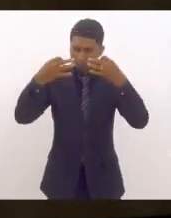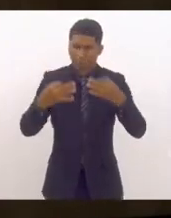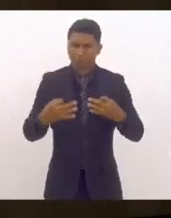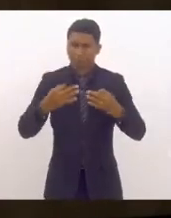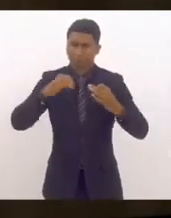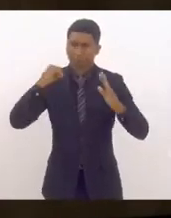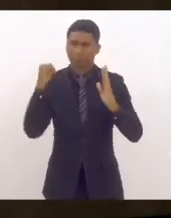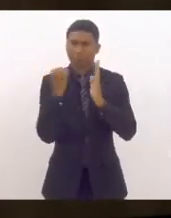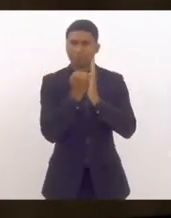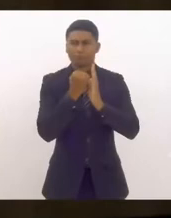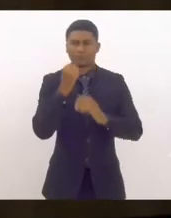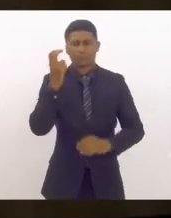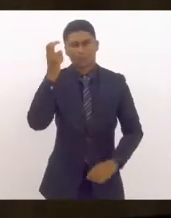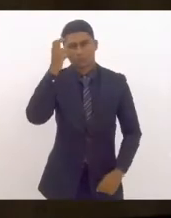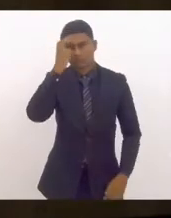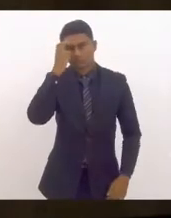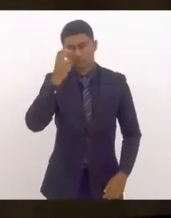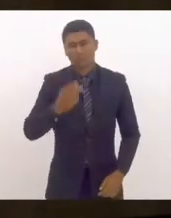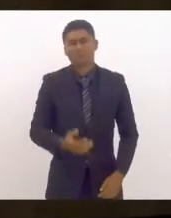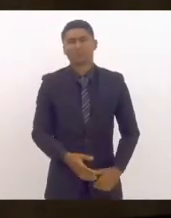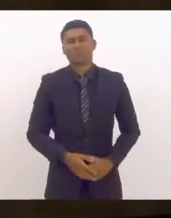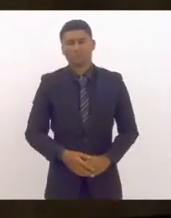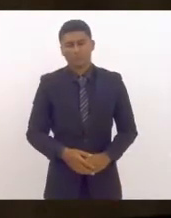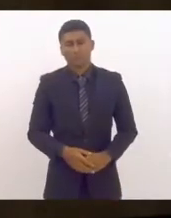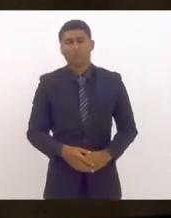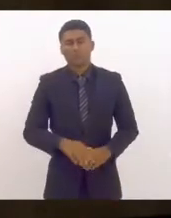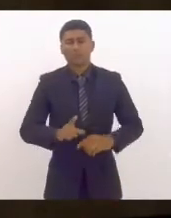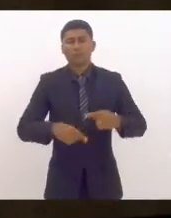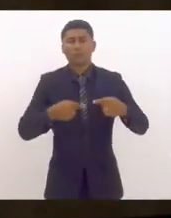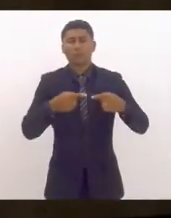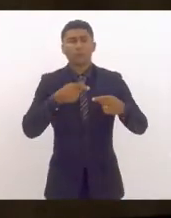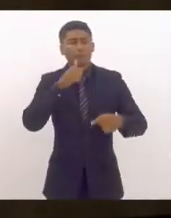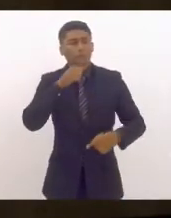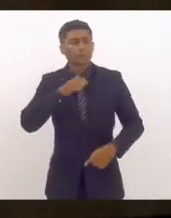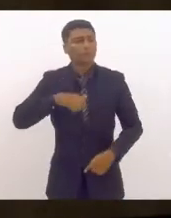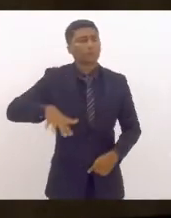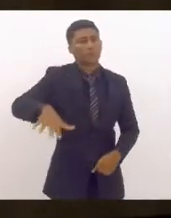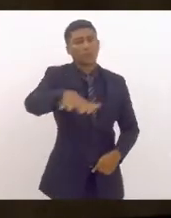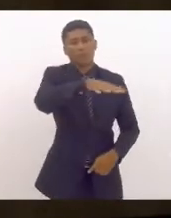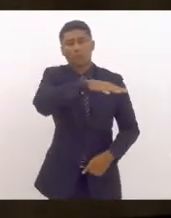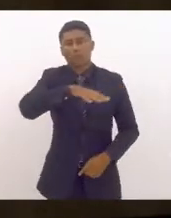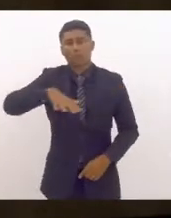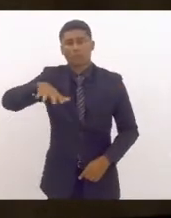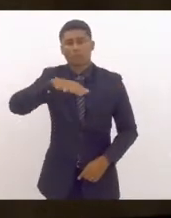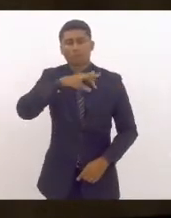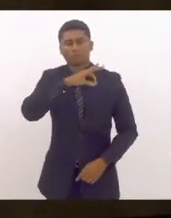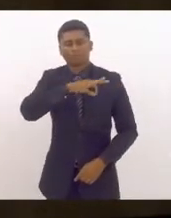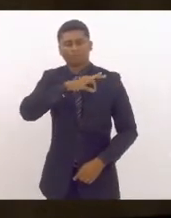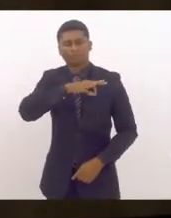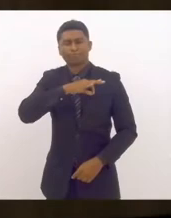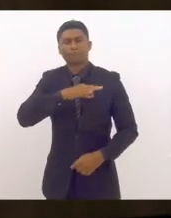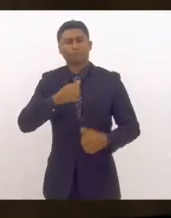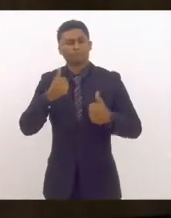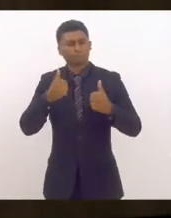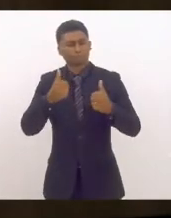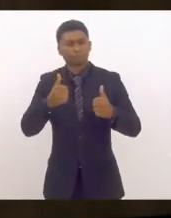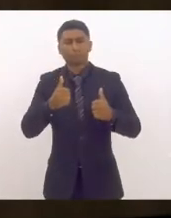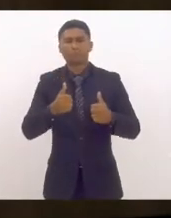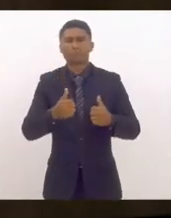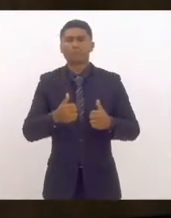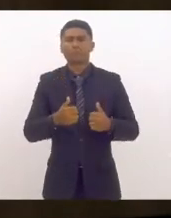que esse ganho, que esse sustento dessas mulheres não seja inviabilizado por